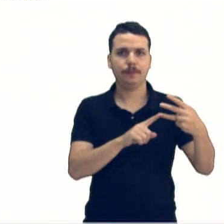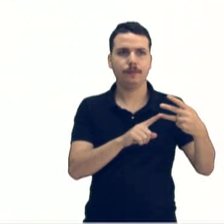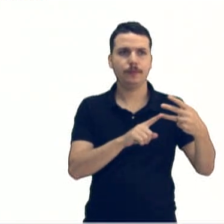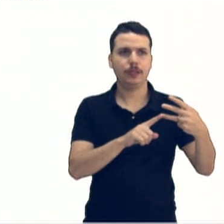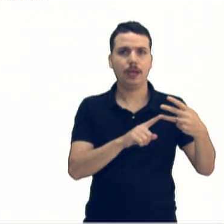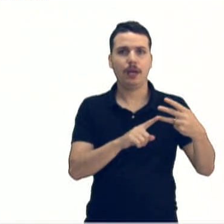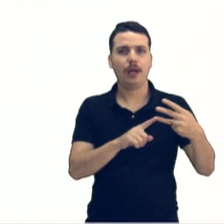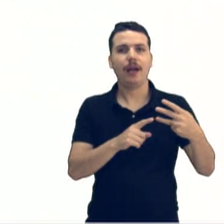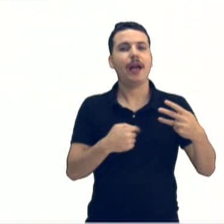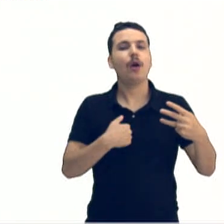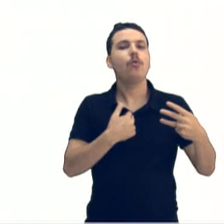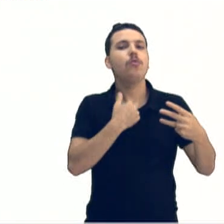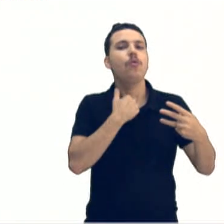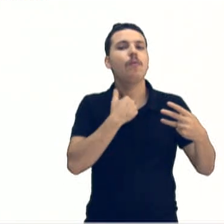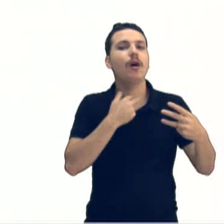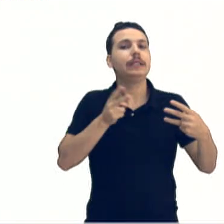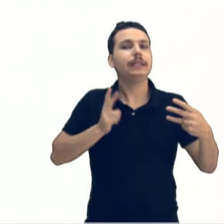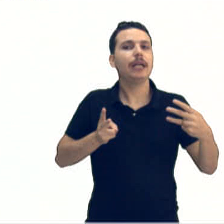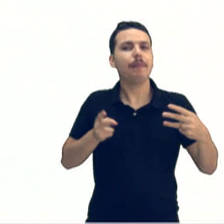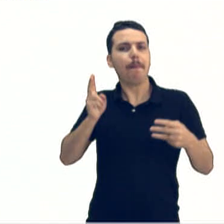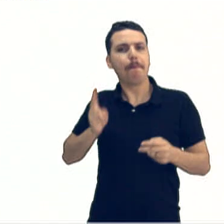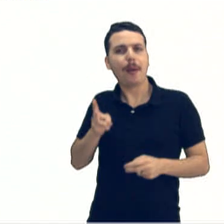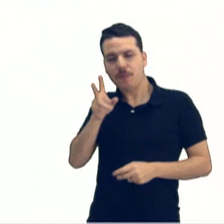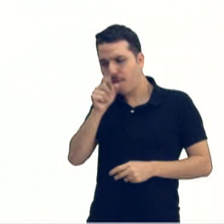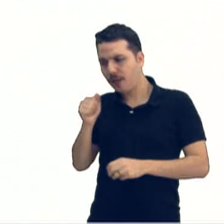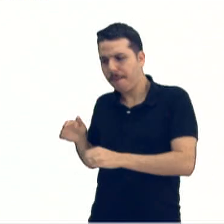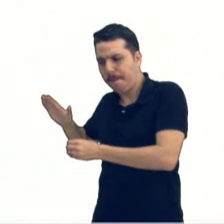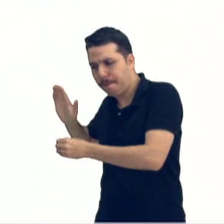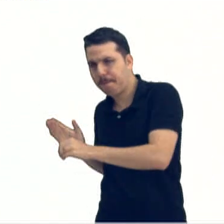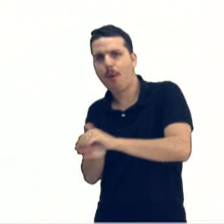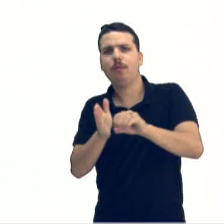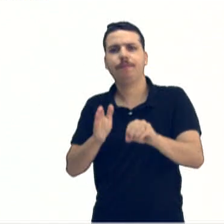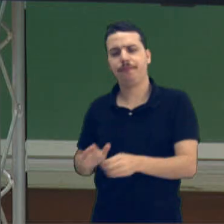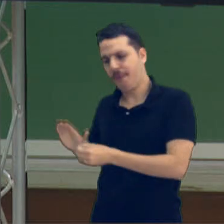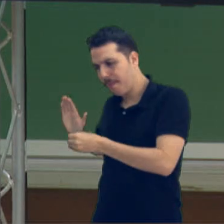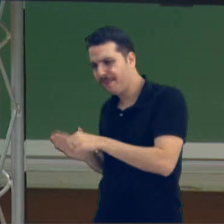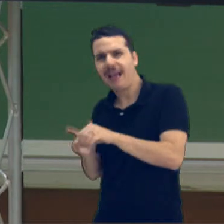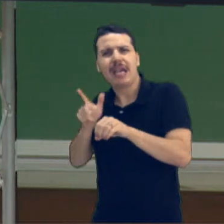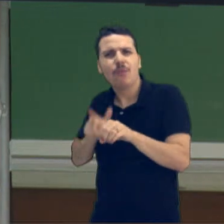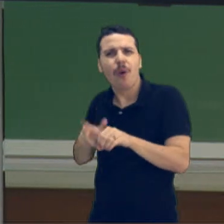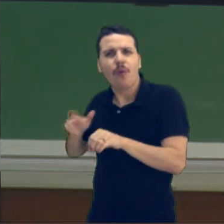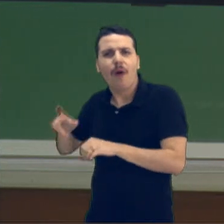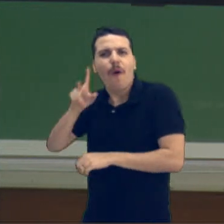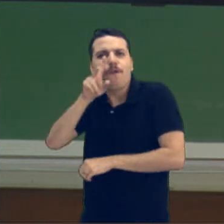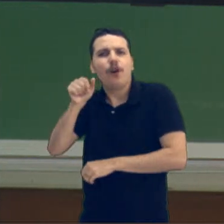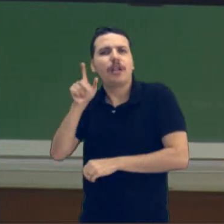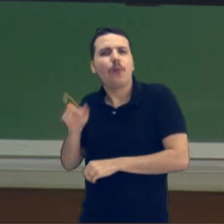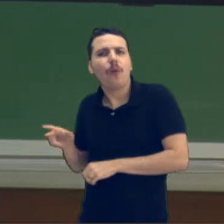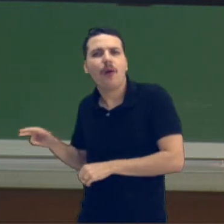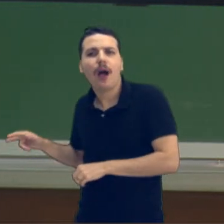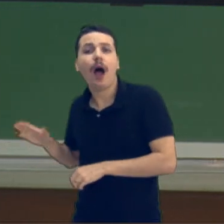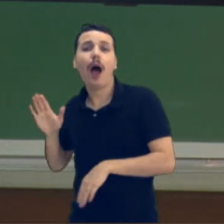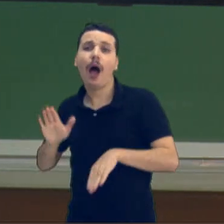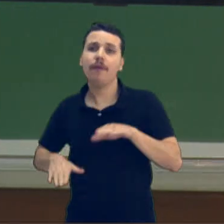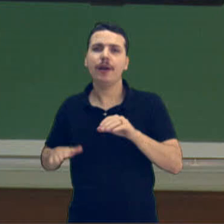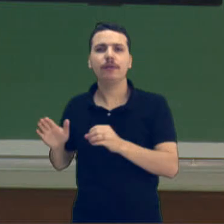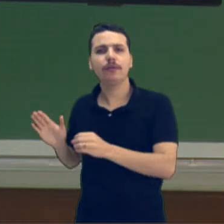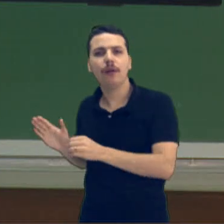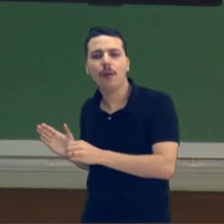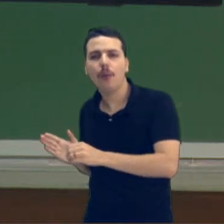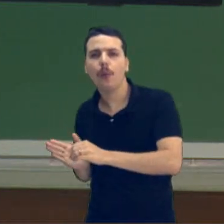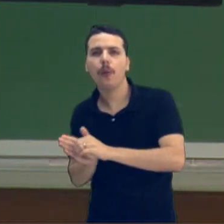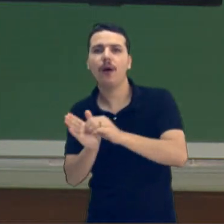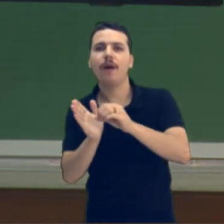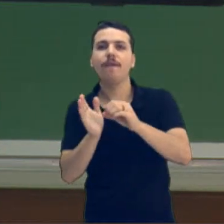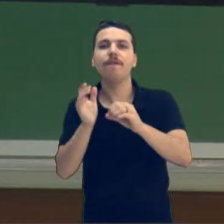Então, nem sempre é a mesma potência de força que a gente tem que empregar no movimento, né? Tem momentos que a gente vai fazer mais